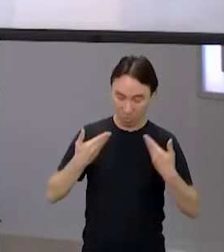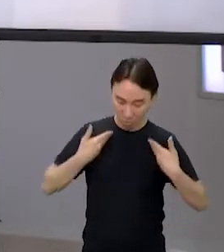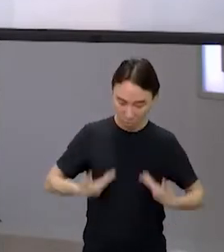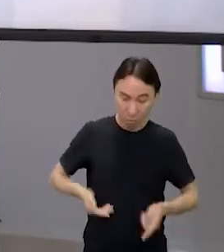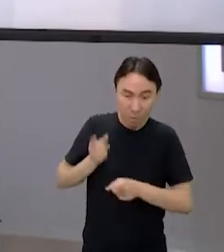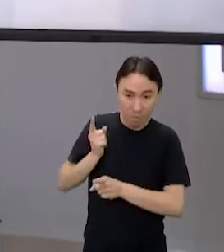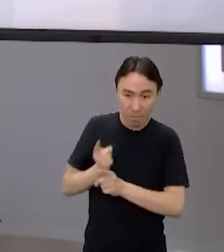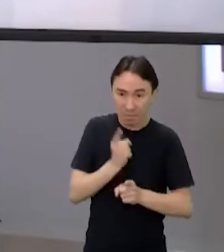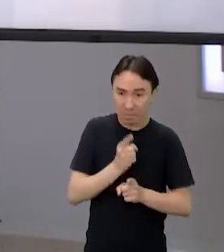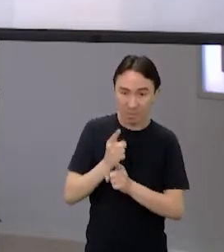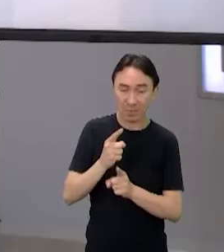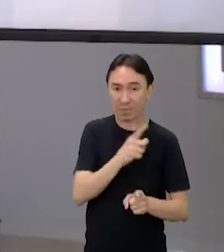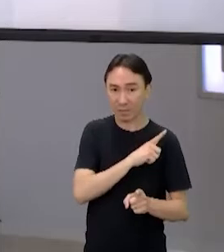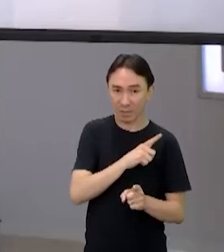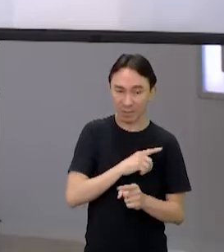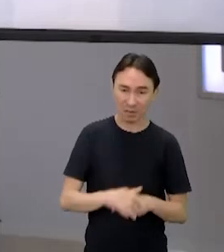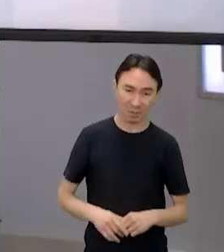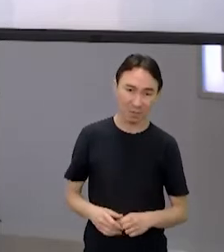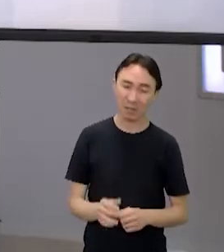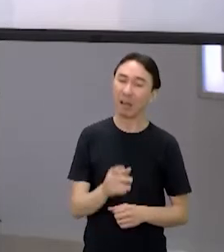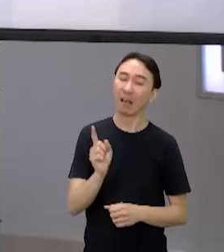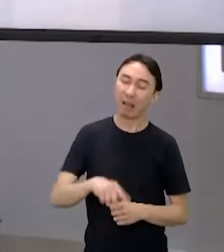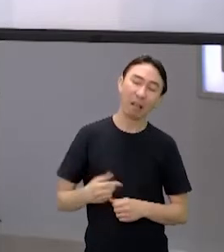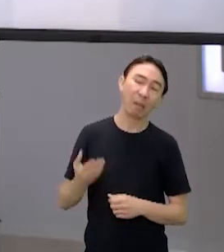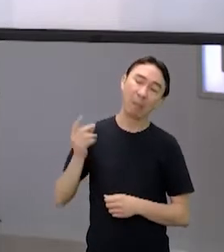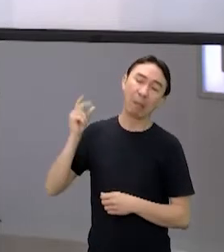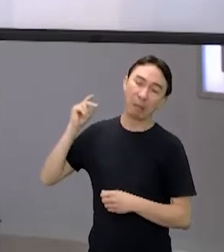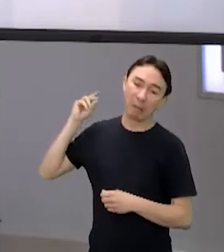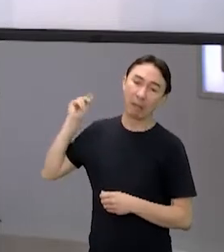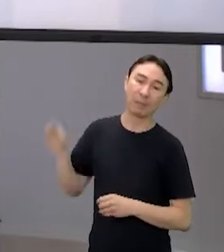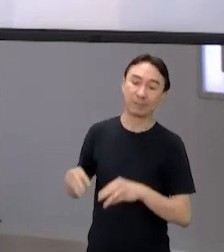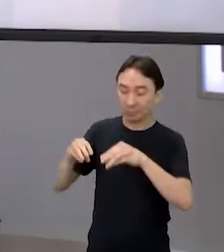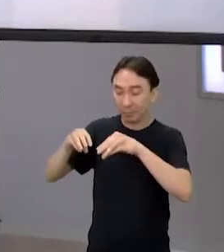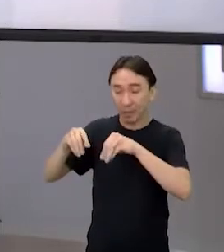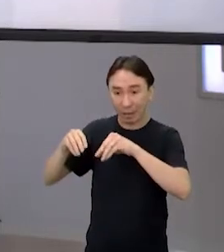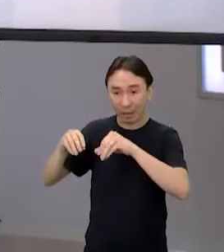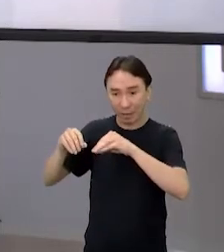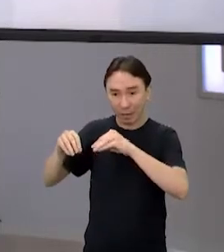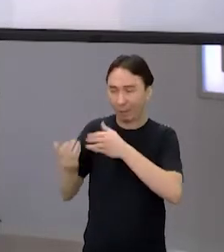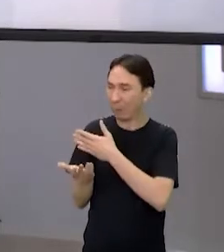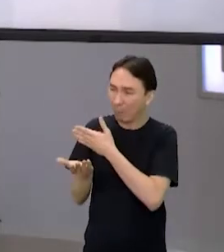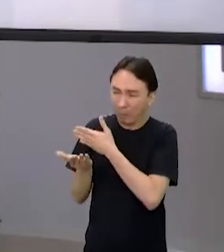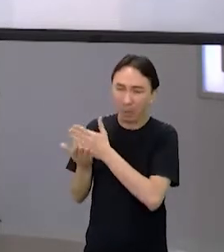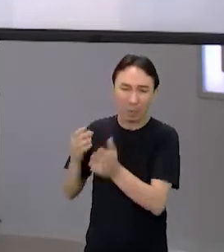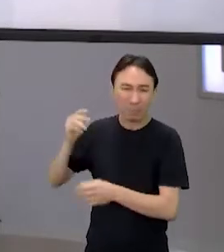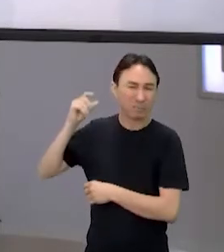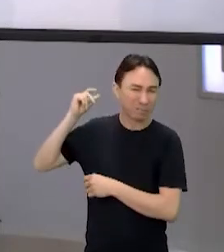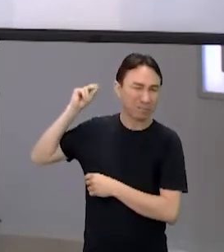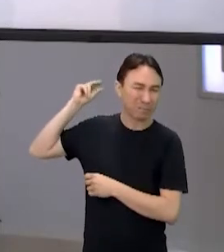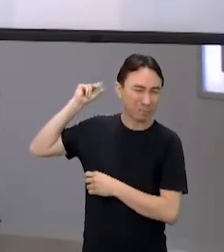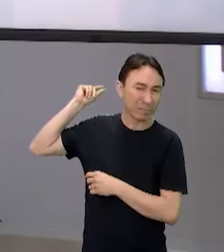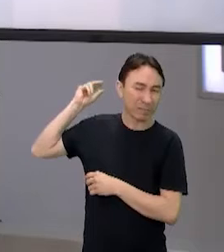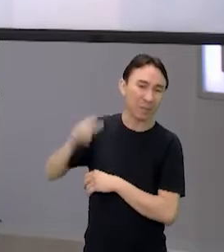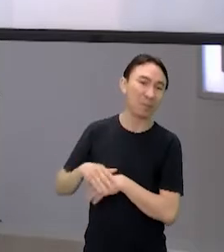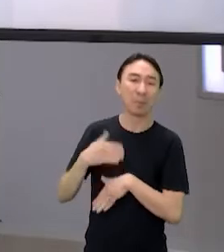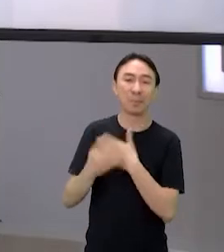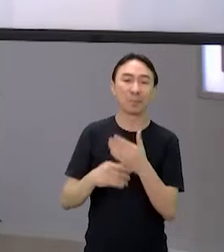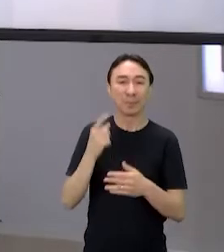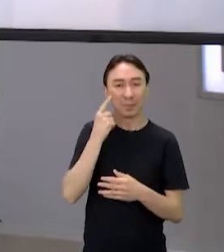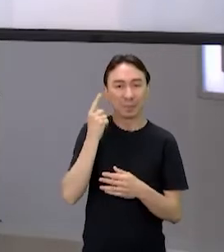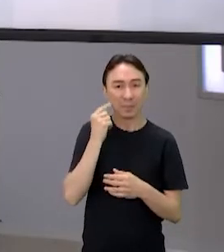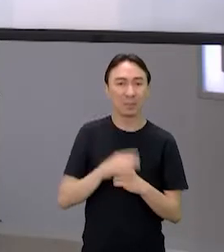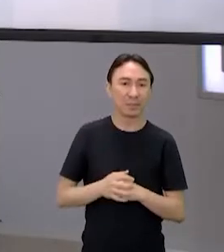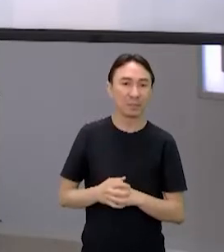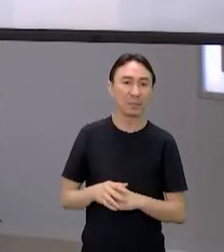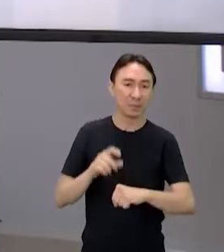teriam vindo lá da Terra primitiva, que, de acordo então, com o tempo, né, de acordo,